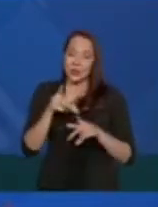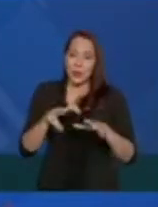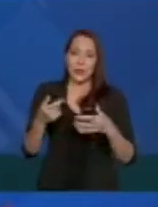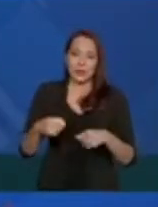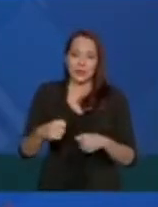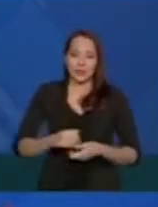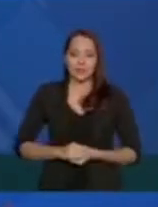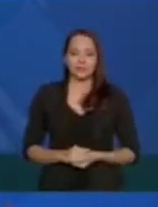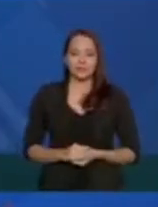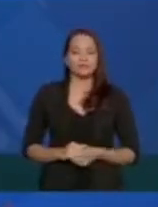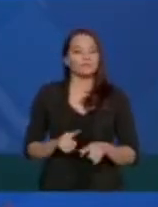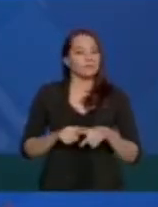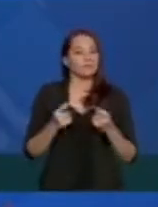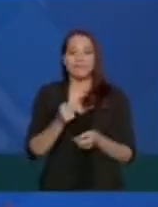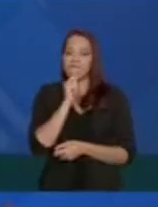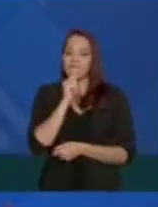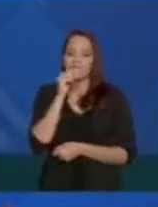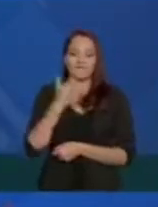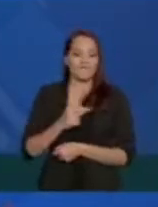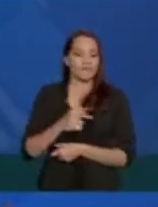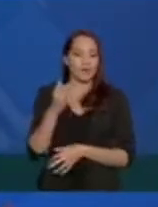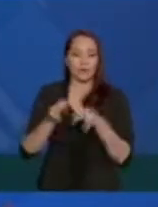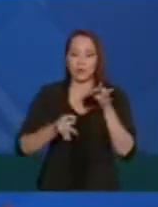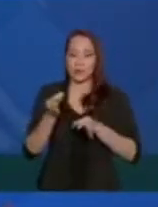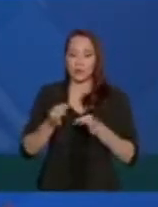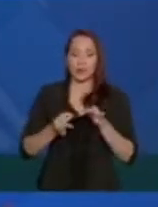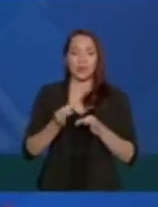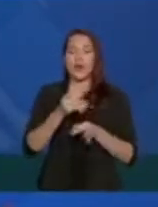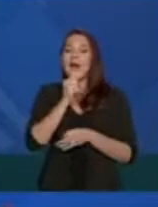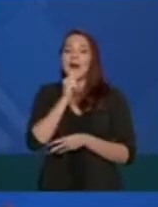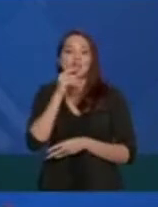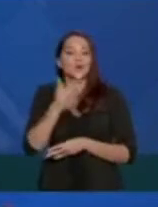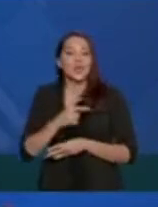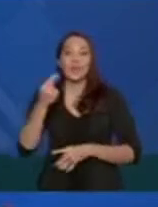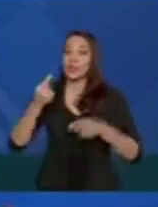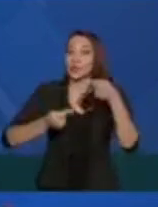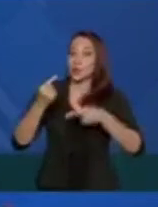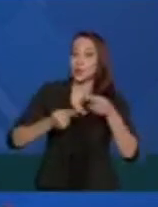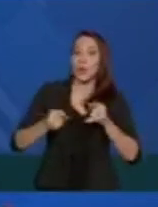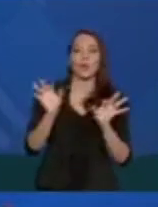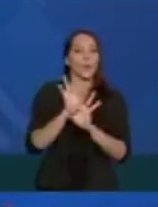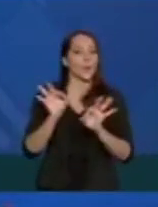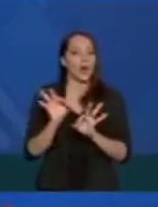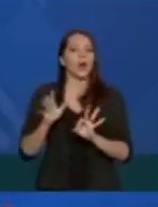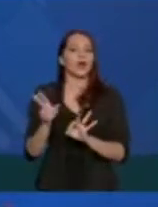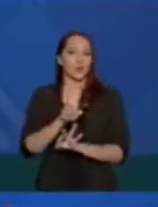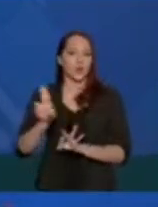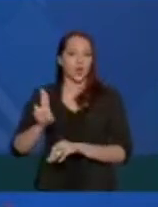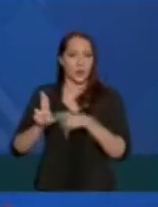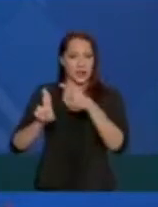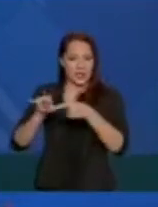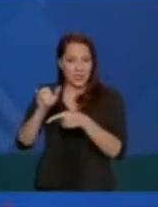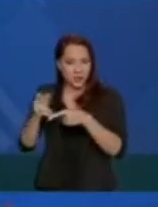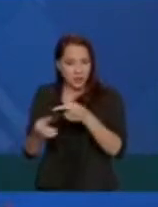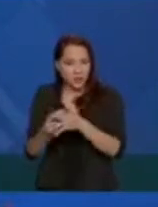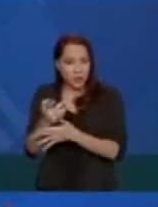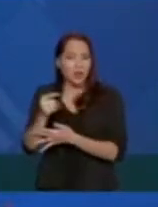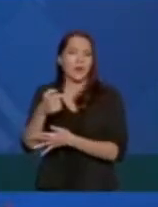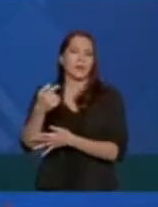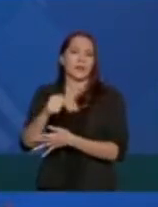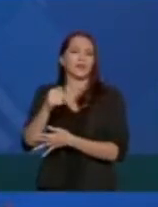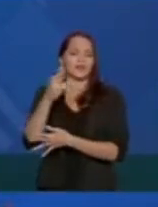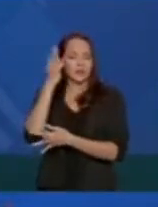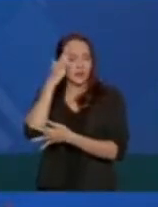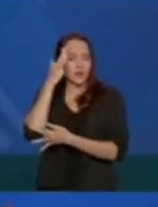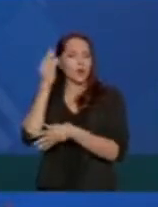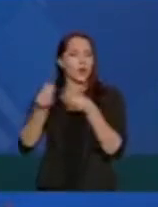precisa. Mas não houve nenhuma discussão sobre nomes, mas a esperança é que serão pessoas, se criada, que tenham vivência e que tenham uma visão ampla do processo da